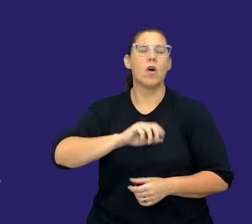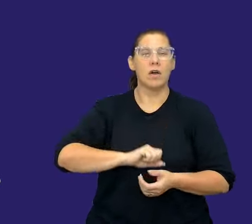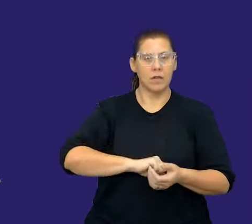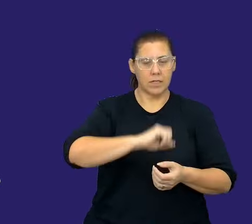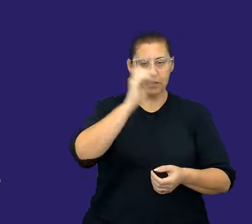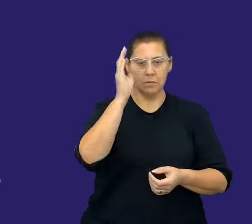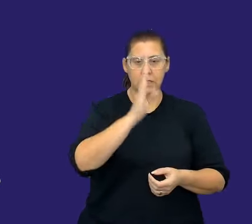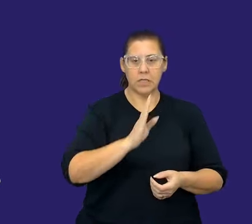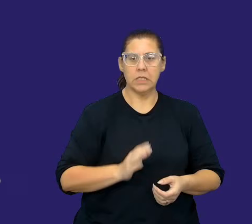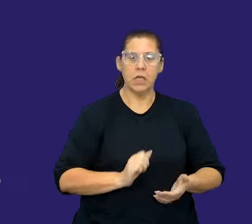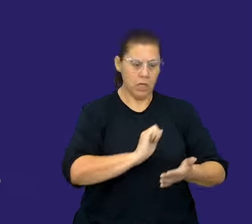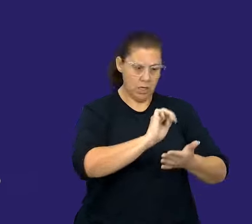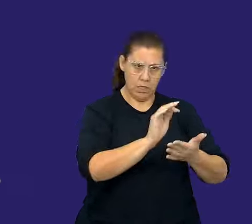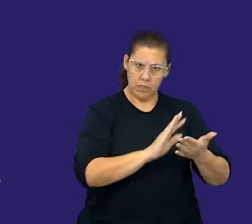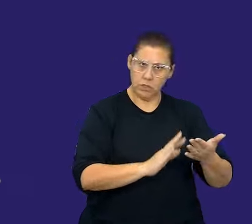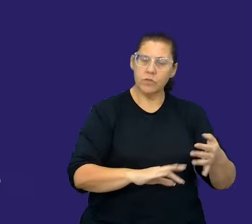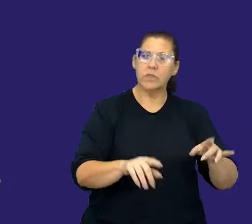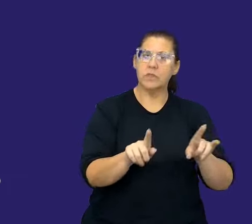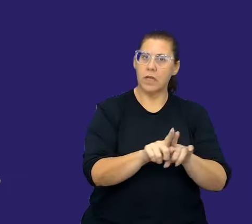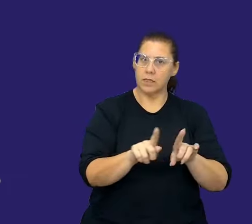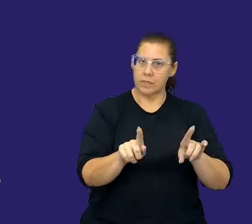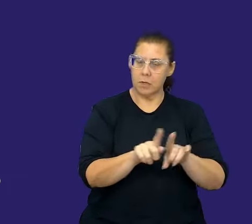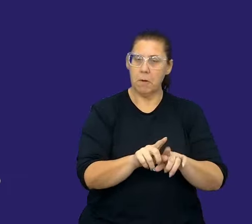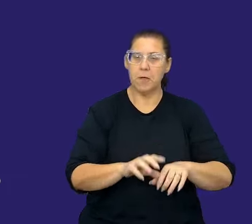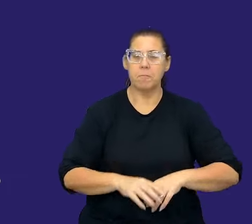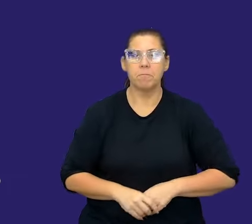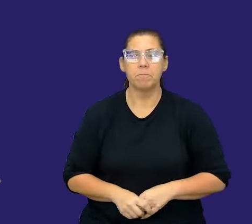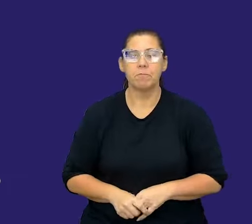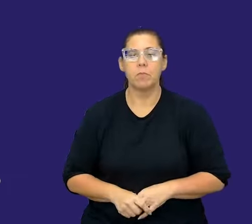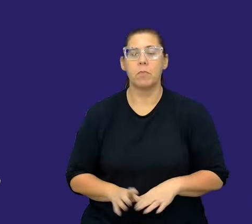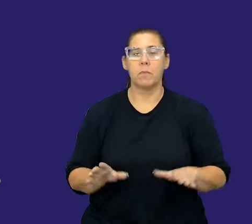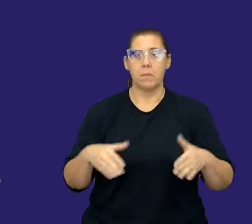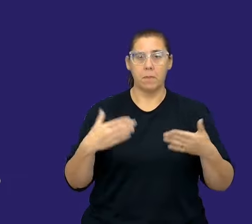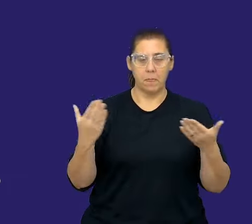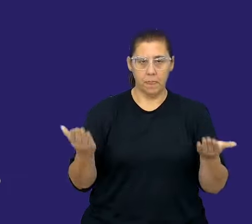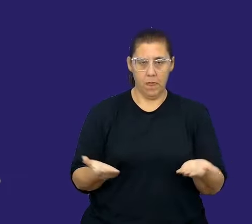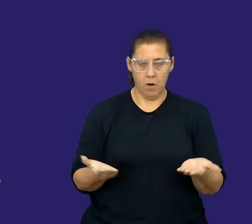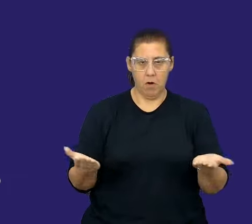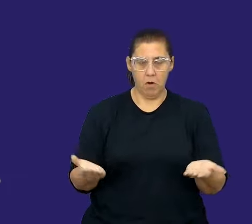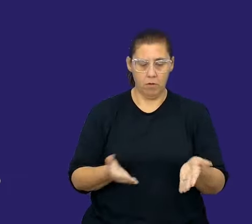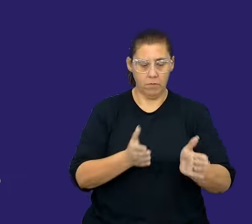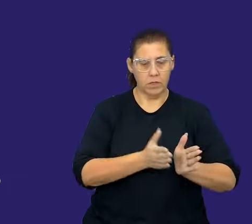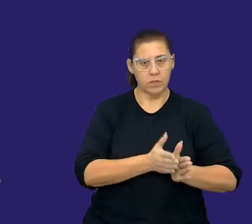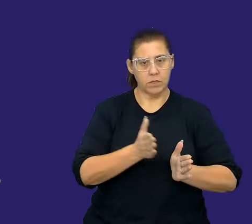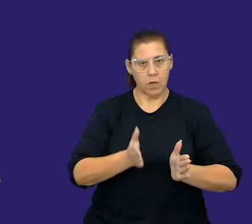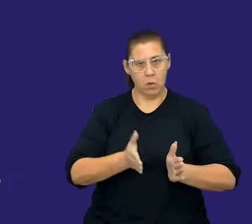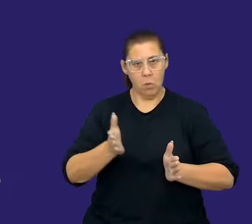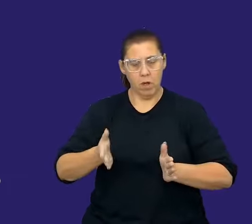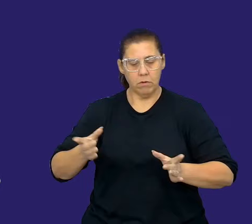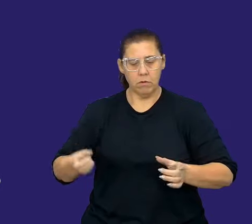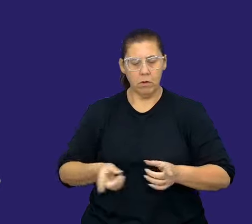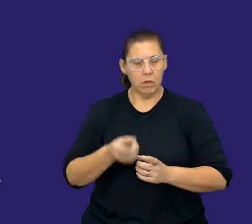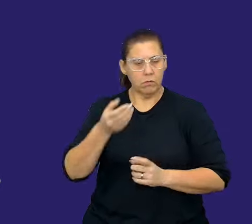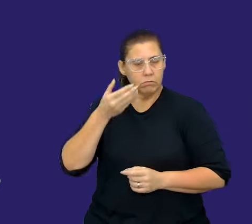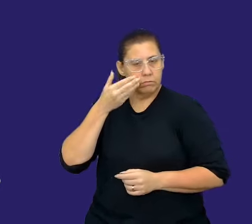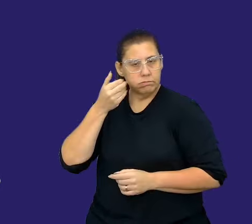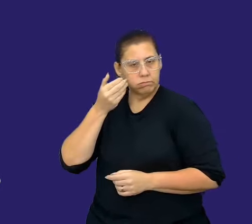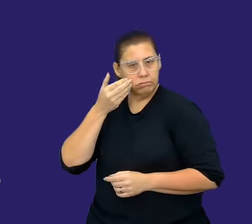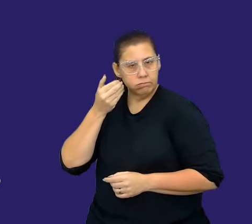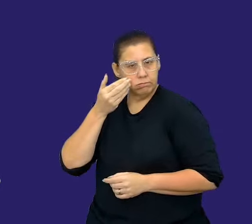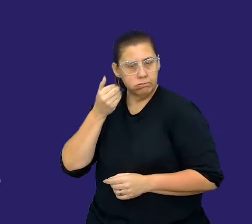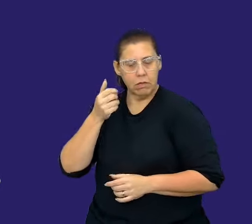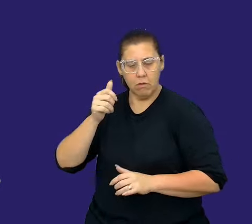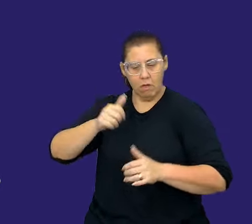atividades também que compõem essas aulas. Então, nessa sequência didática serão exploradas